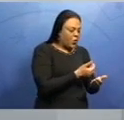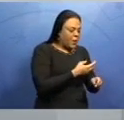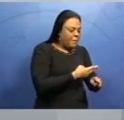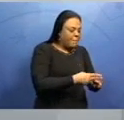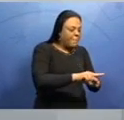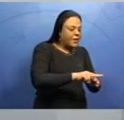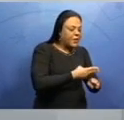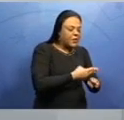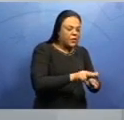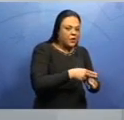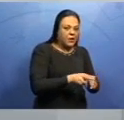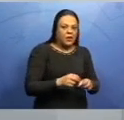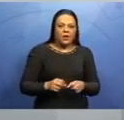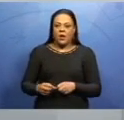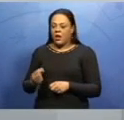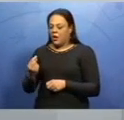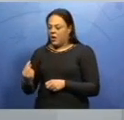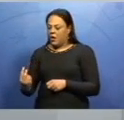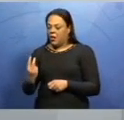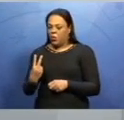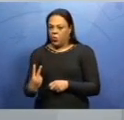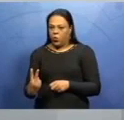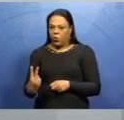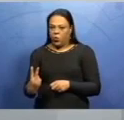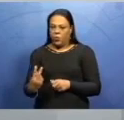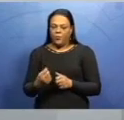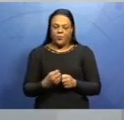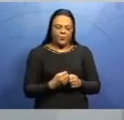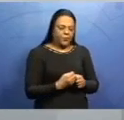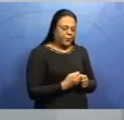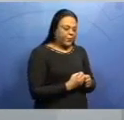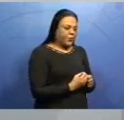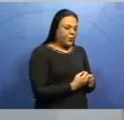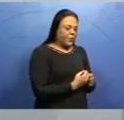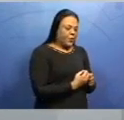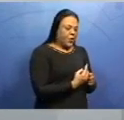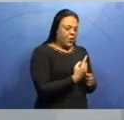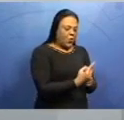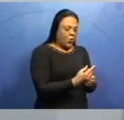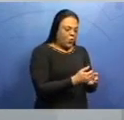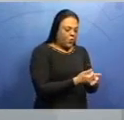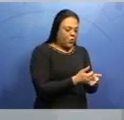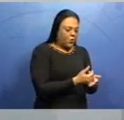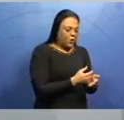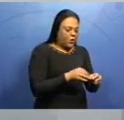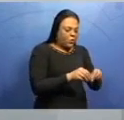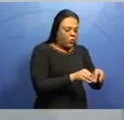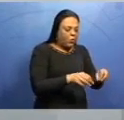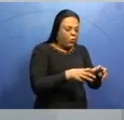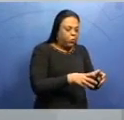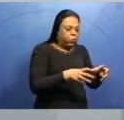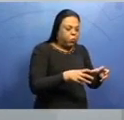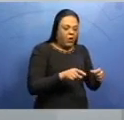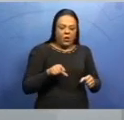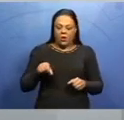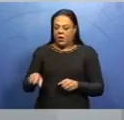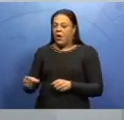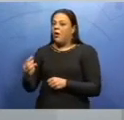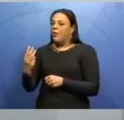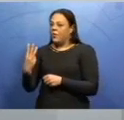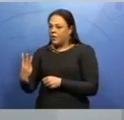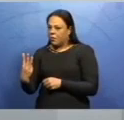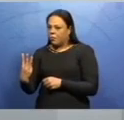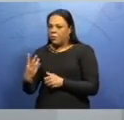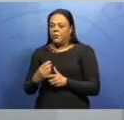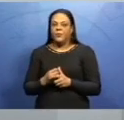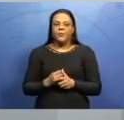manteiga, 12. 1 colher de sopa de fermento em pó, 3.